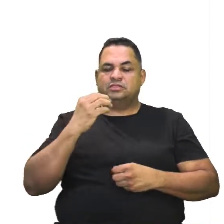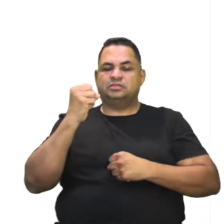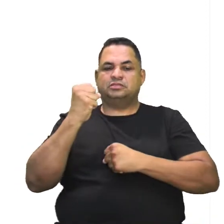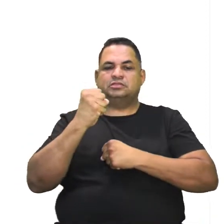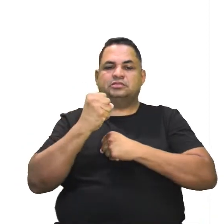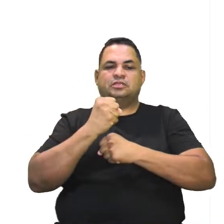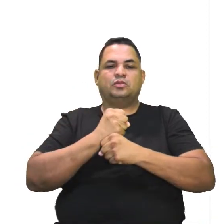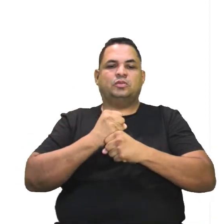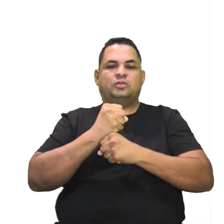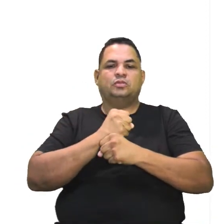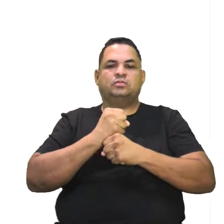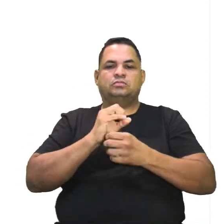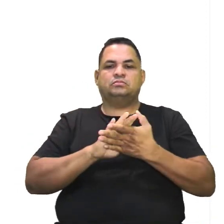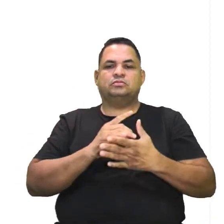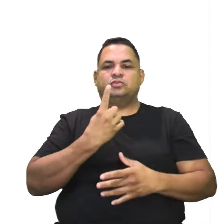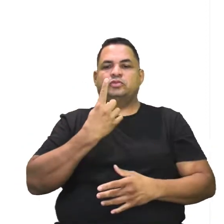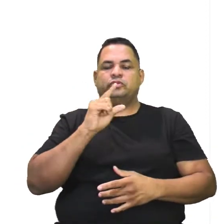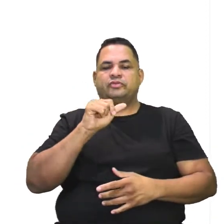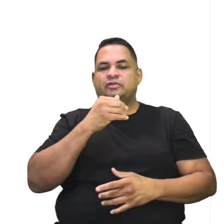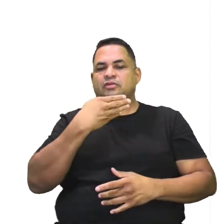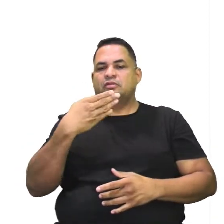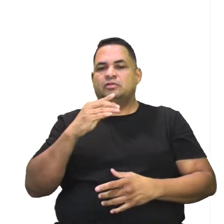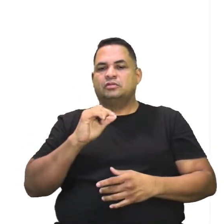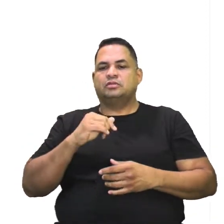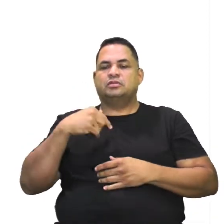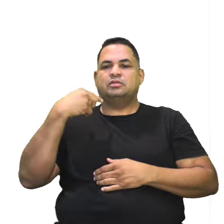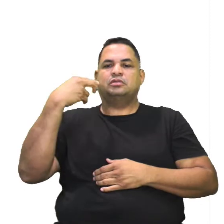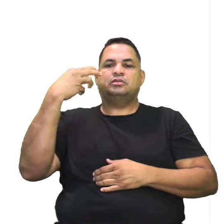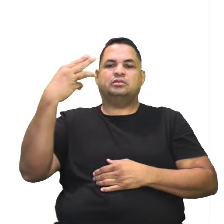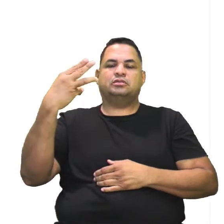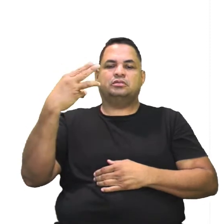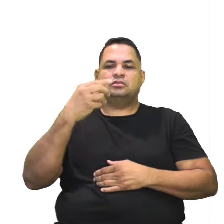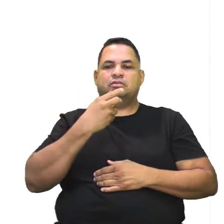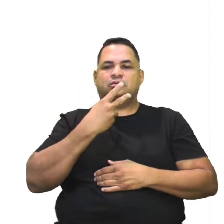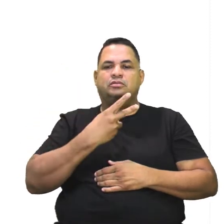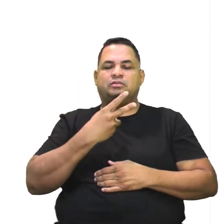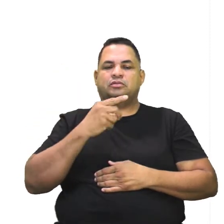ano. Ficou 1,4 elevado a 3, que vai dar